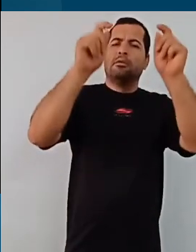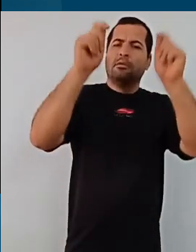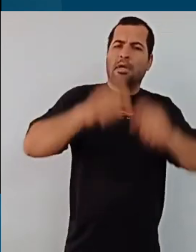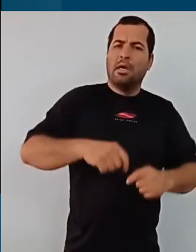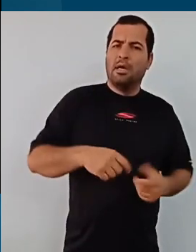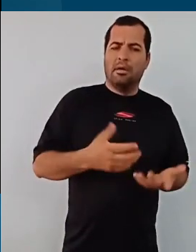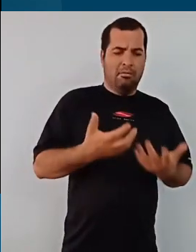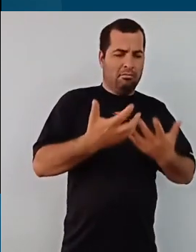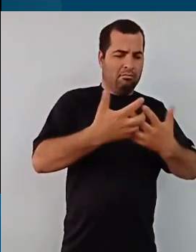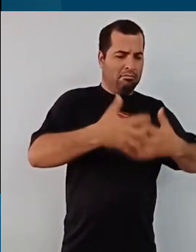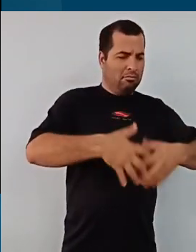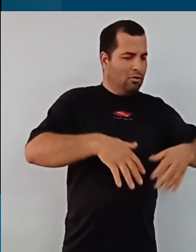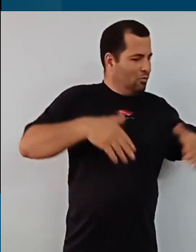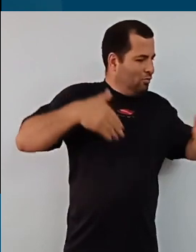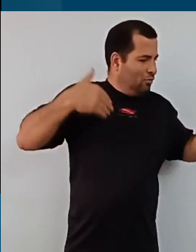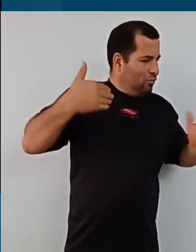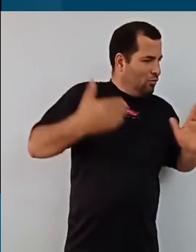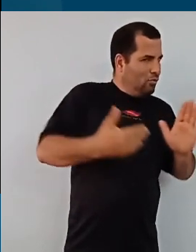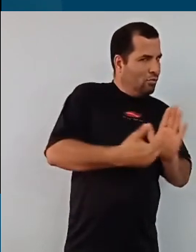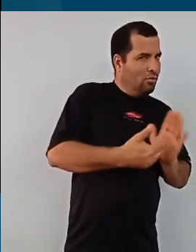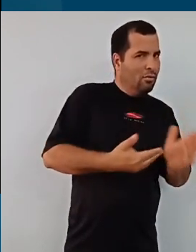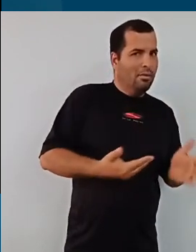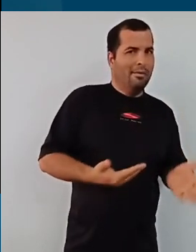todos os problemas da área de tecnologia.